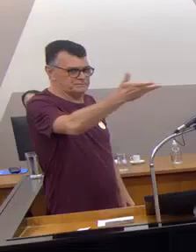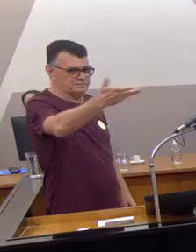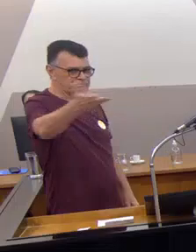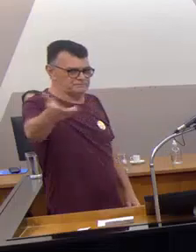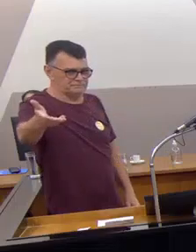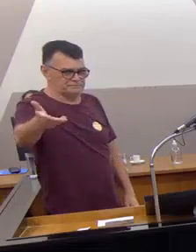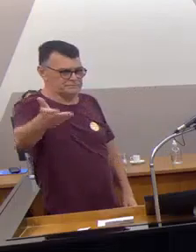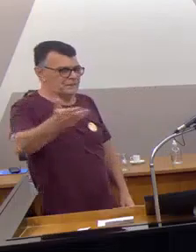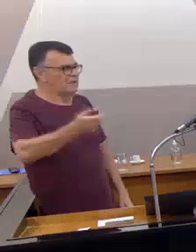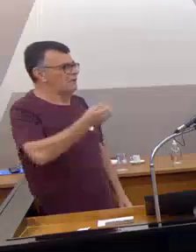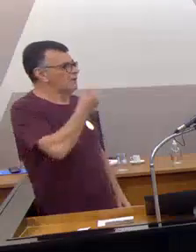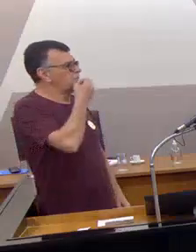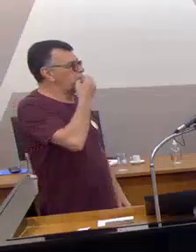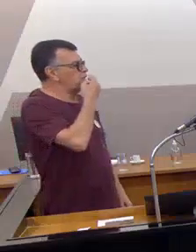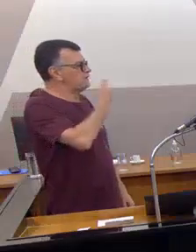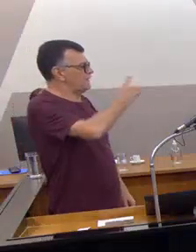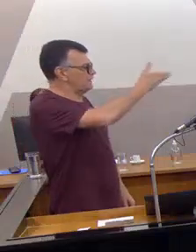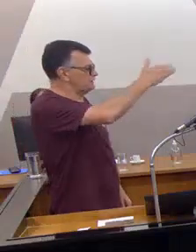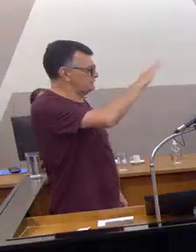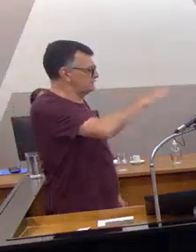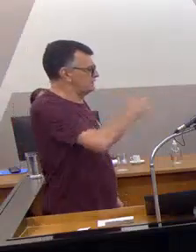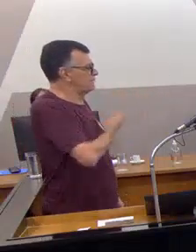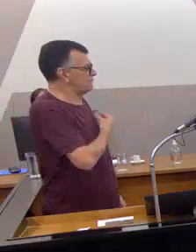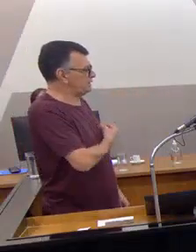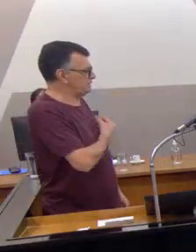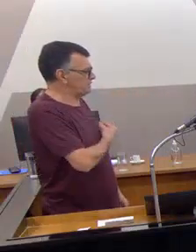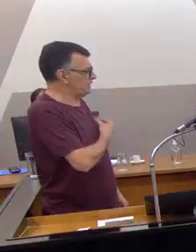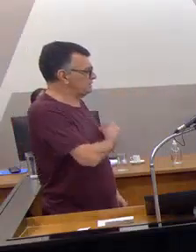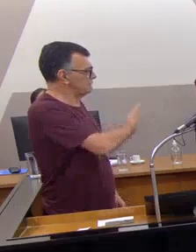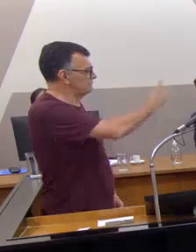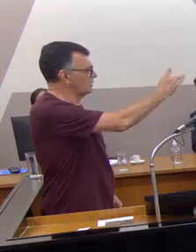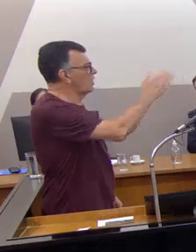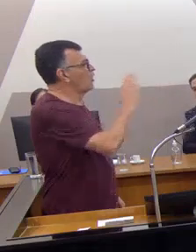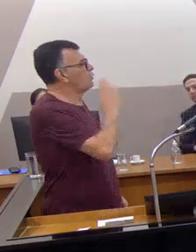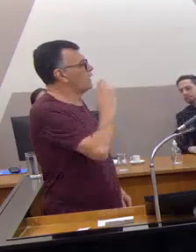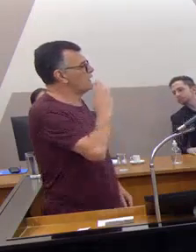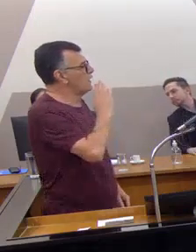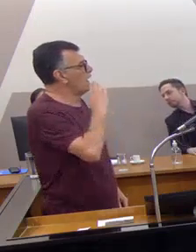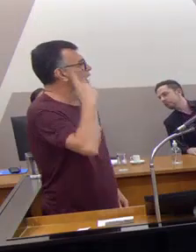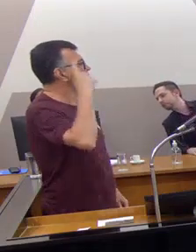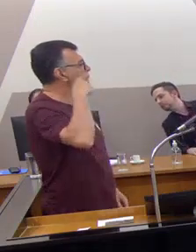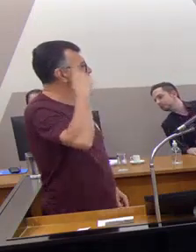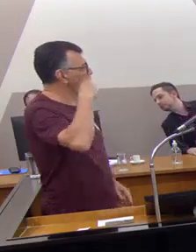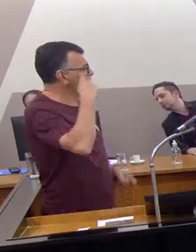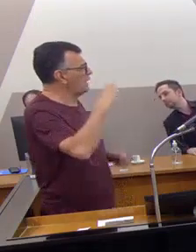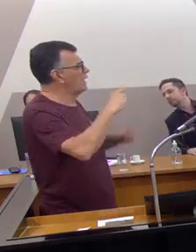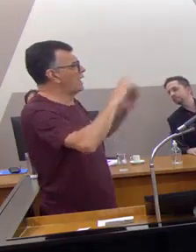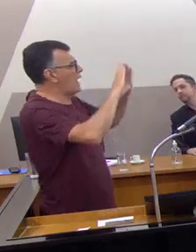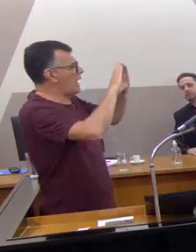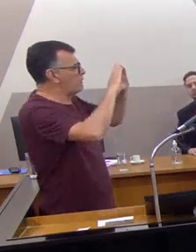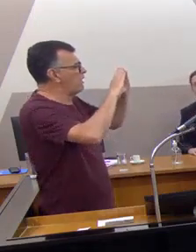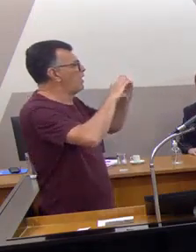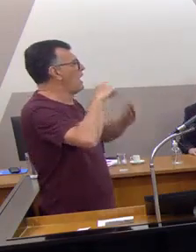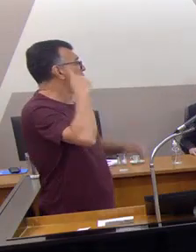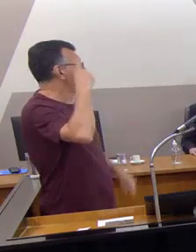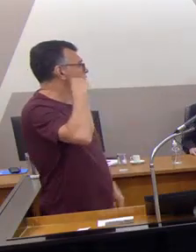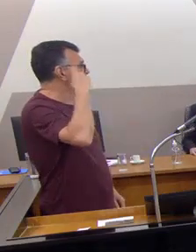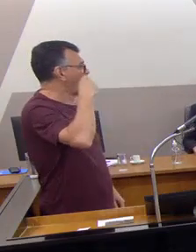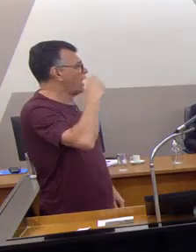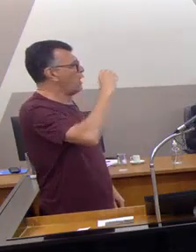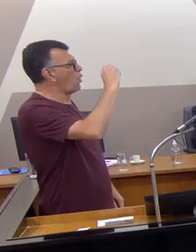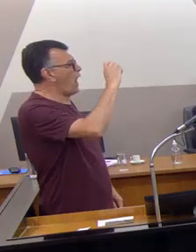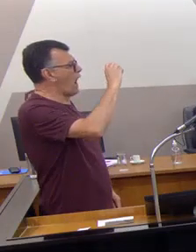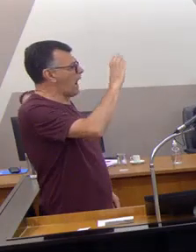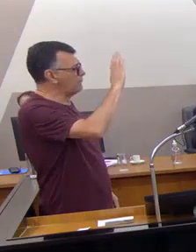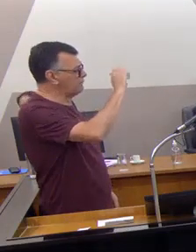Boa tarde a todos boa tarde a todos vocês todos os presentes na mesa aos